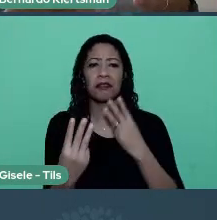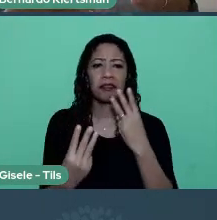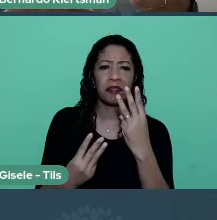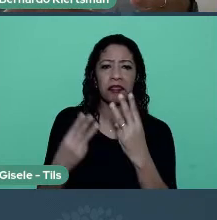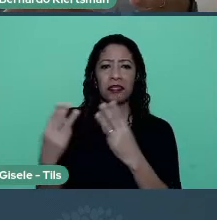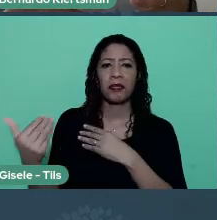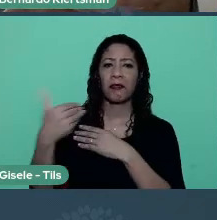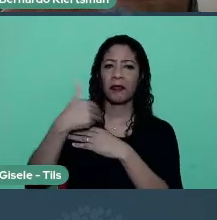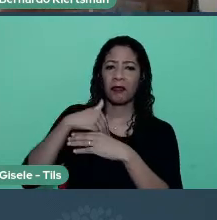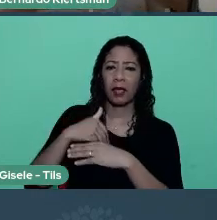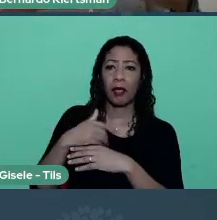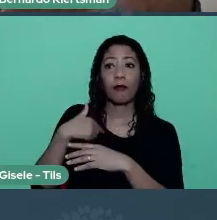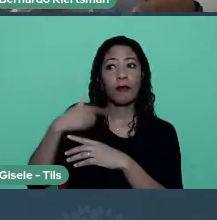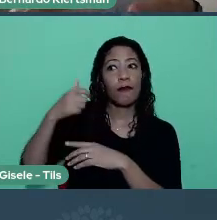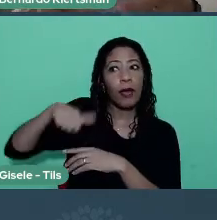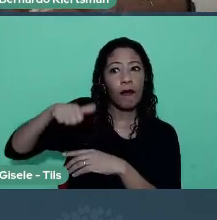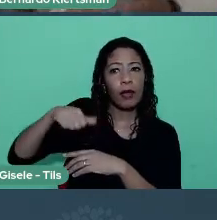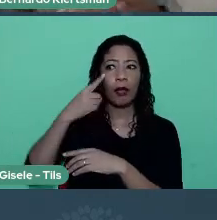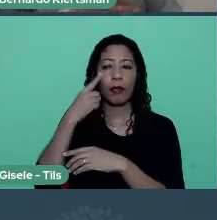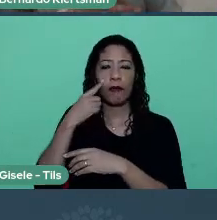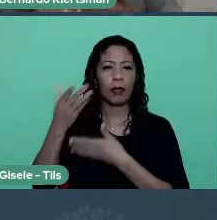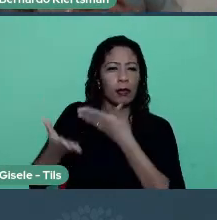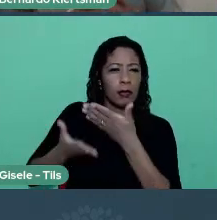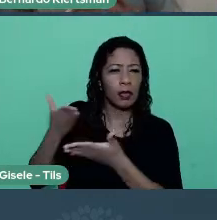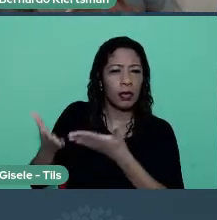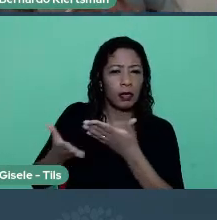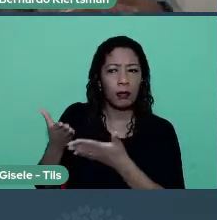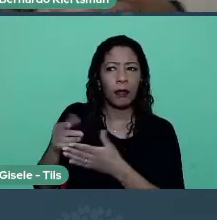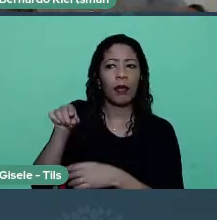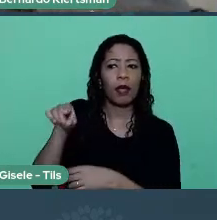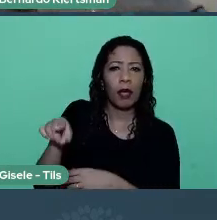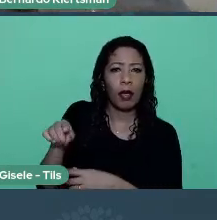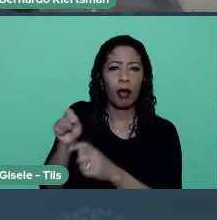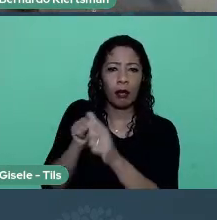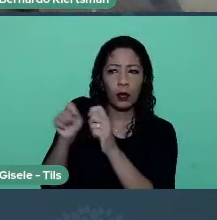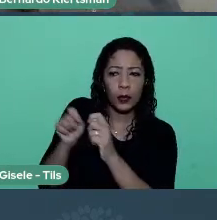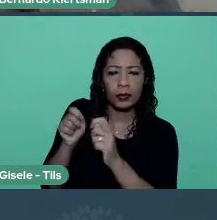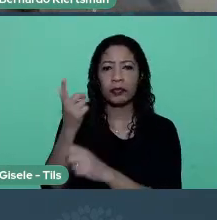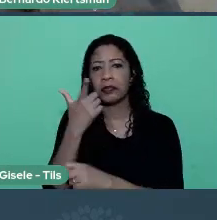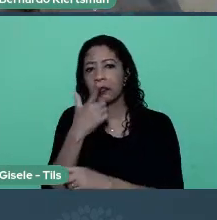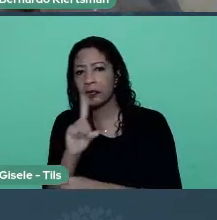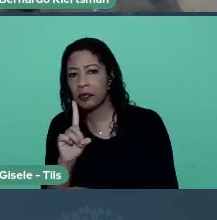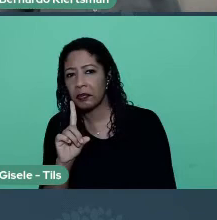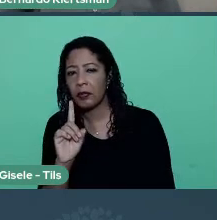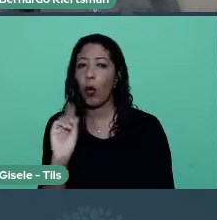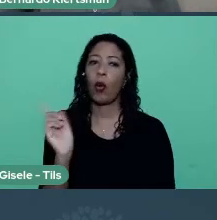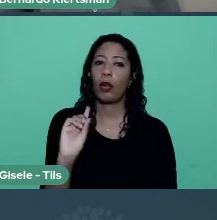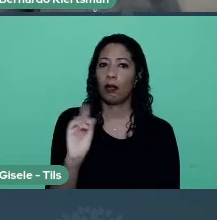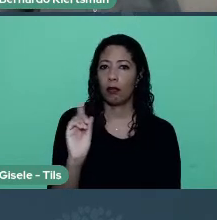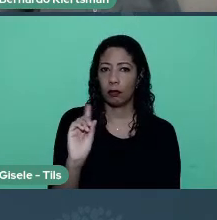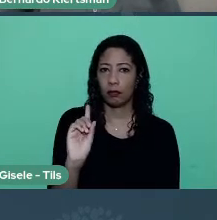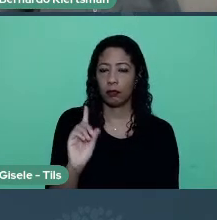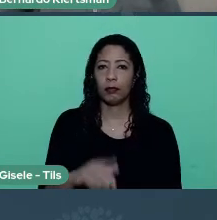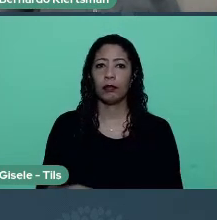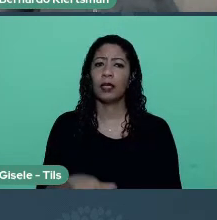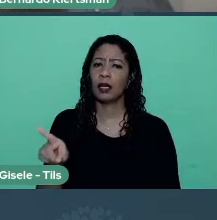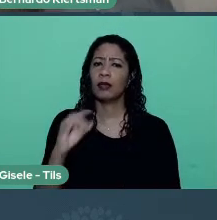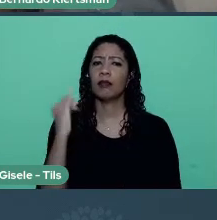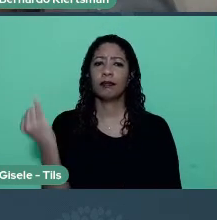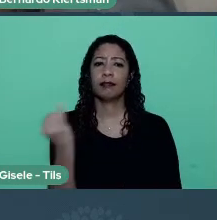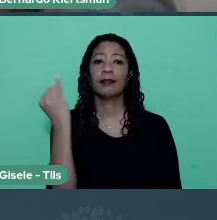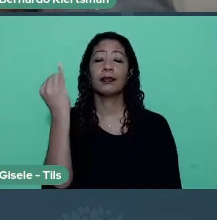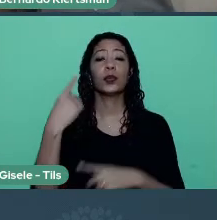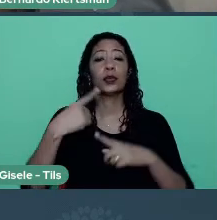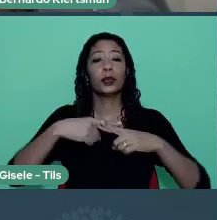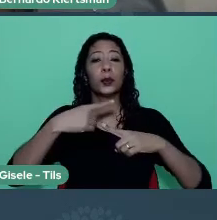se com o seu tratamento essa criança está controlada ou não, e isso é importante